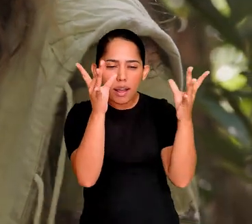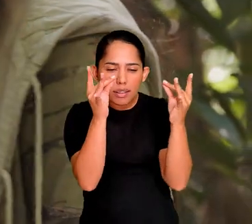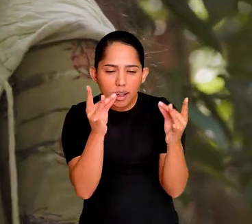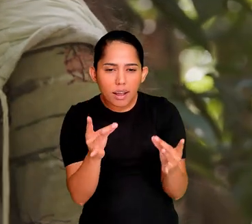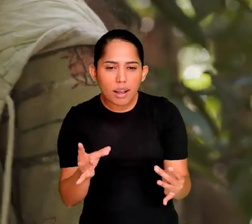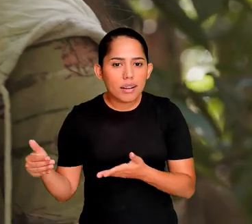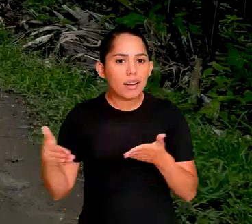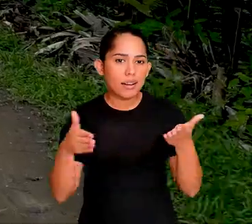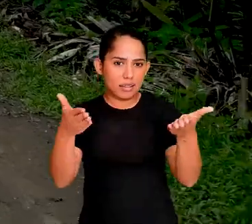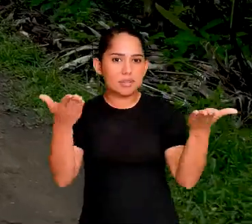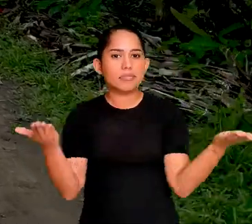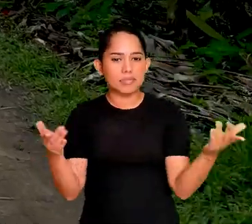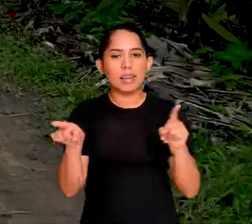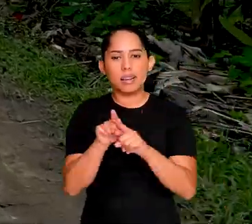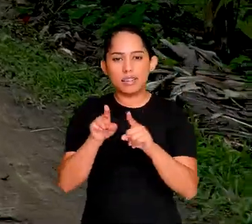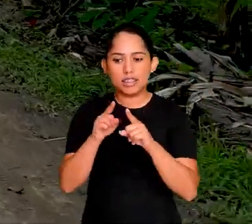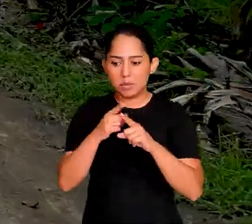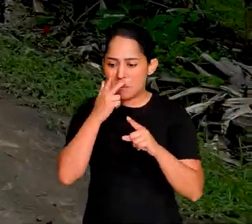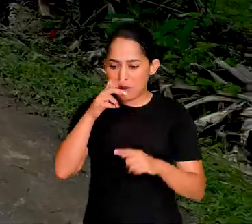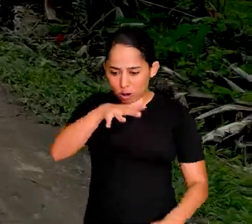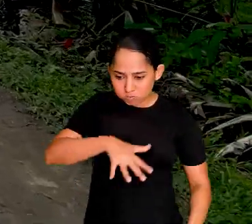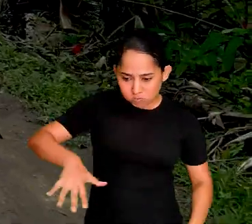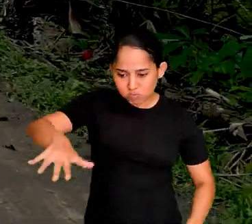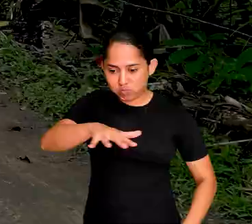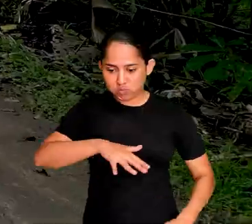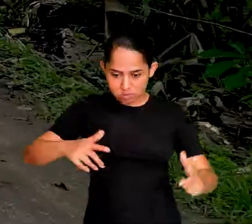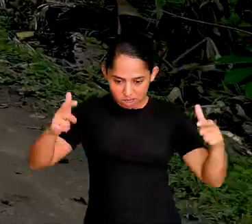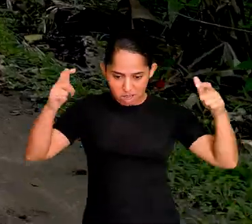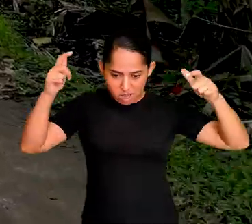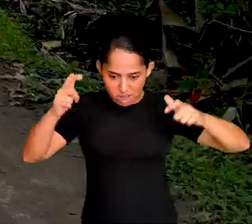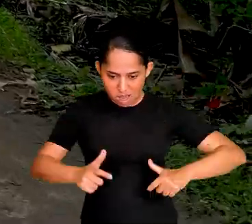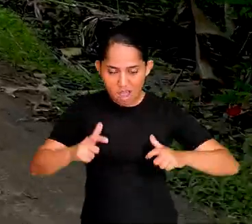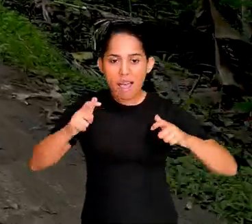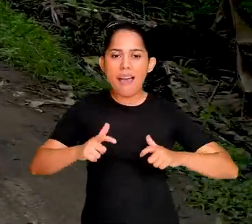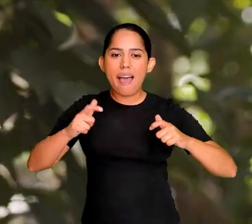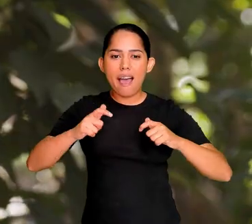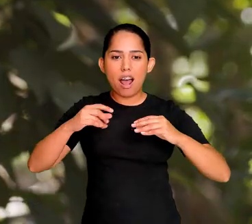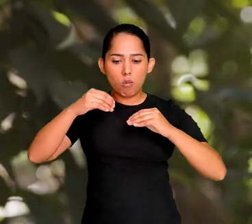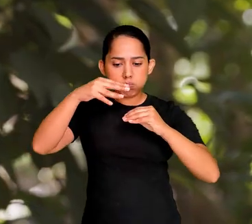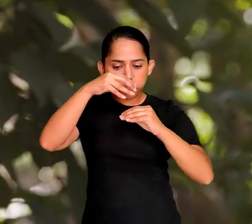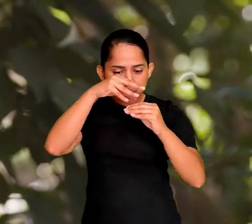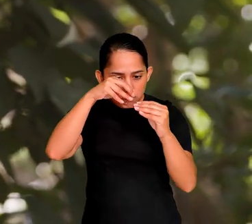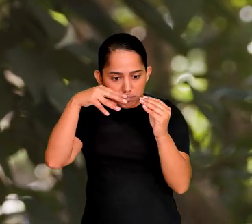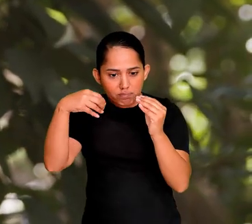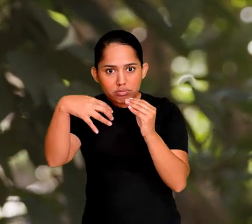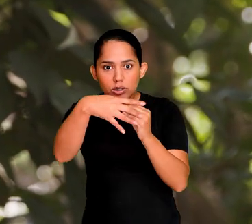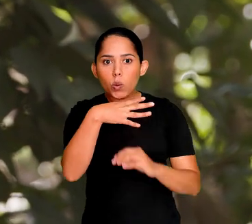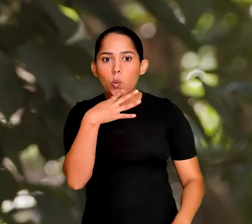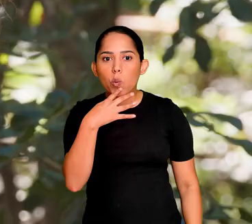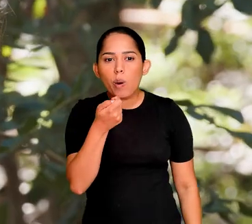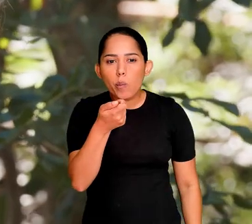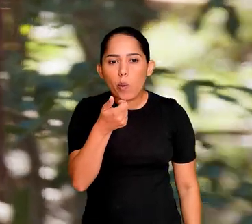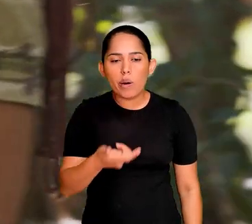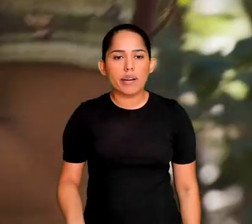essas sutilezas do caminho, né? E o reino dos fungos é um dos reinos que a gente menos tem conhecimento,